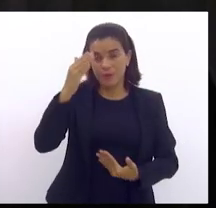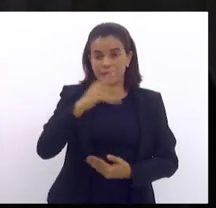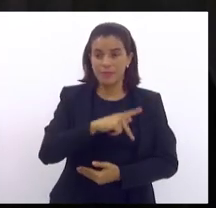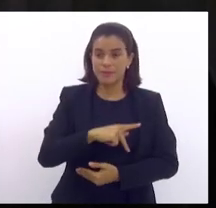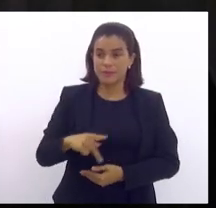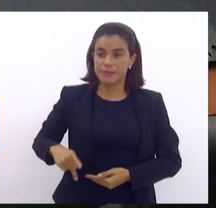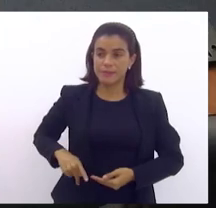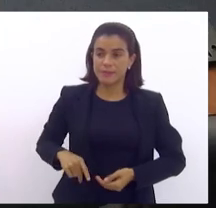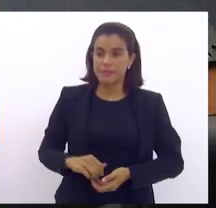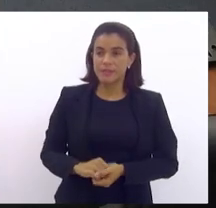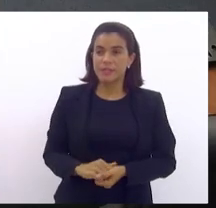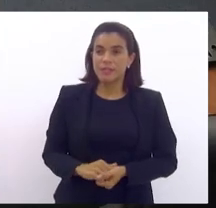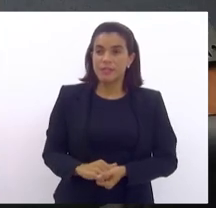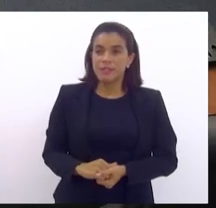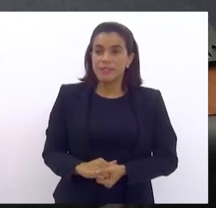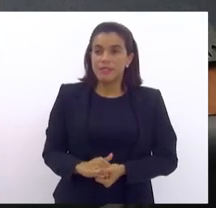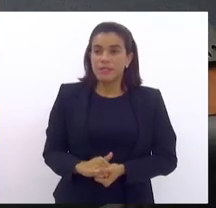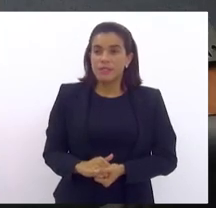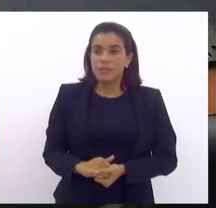presidente.